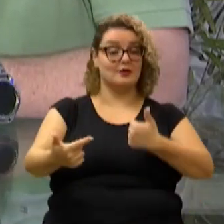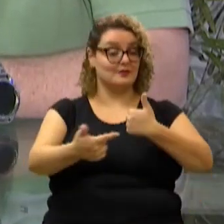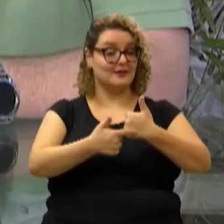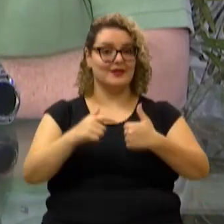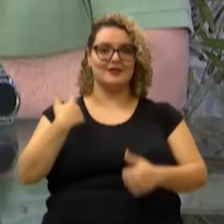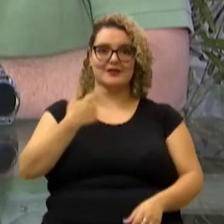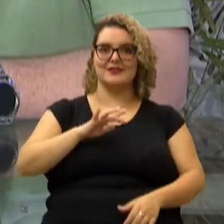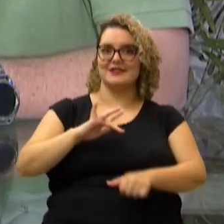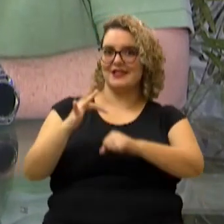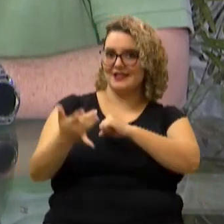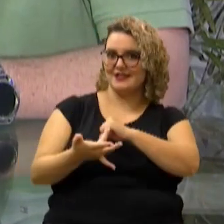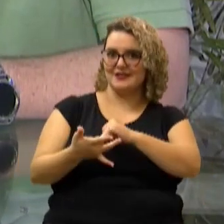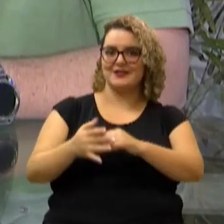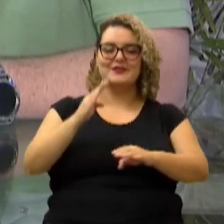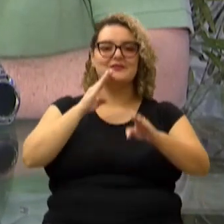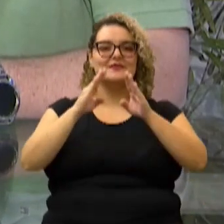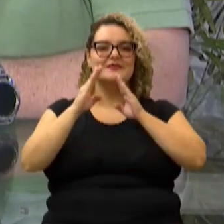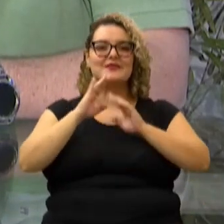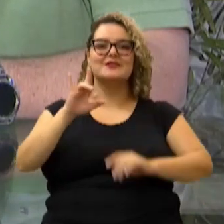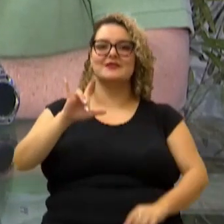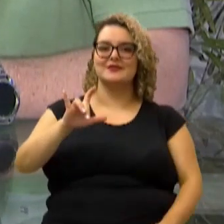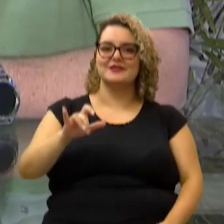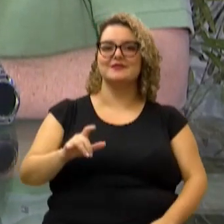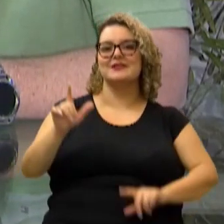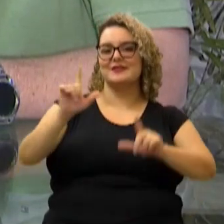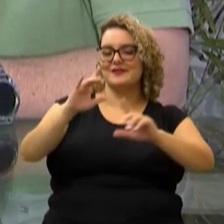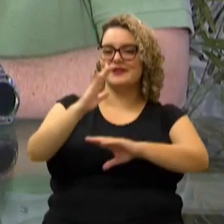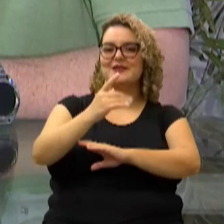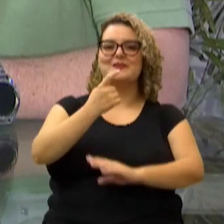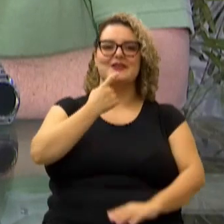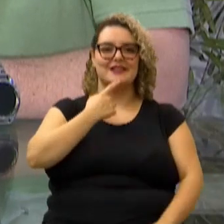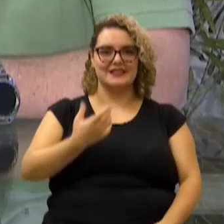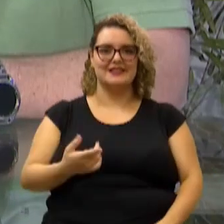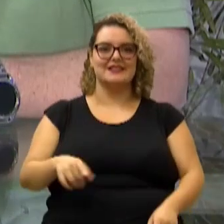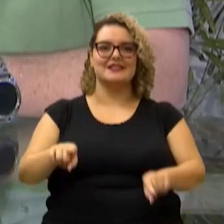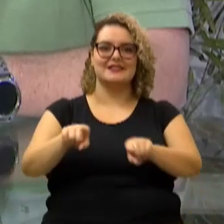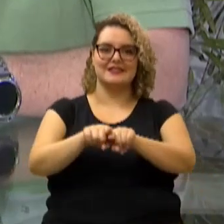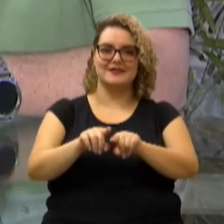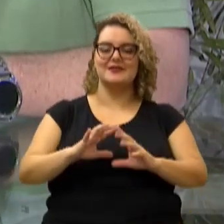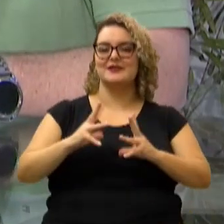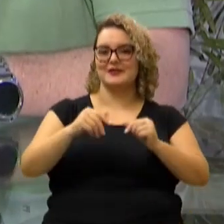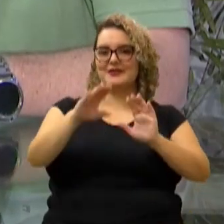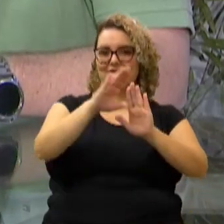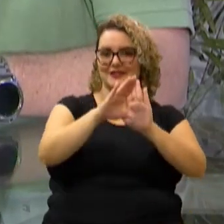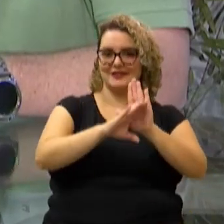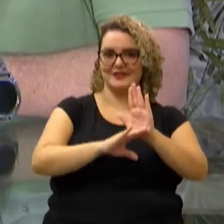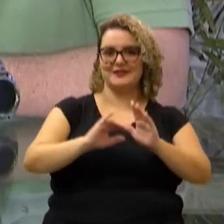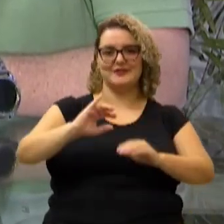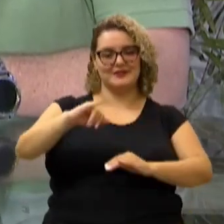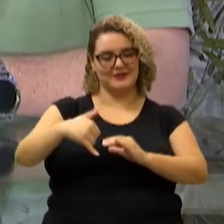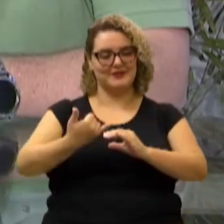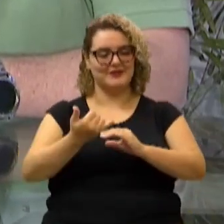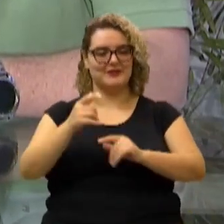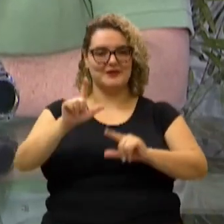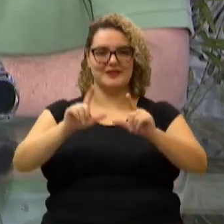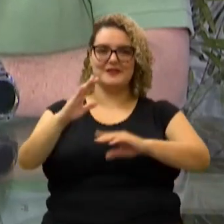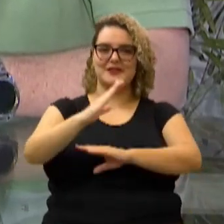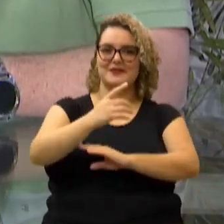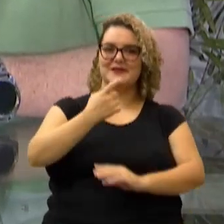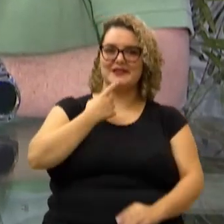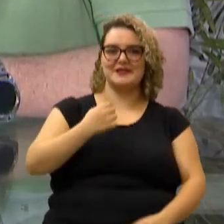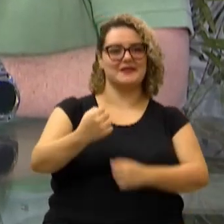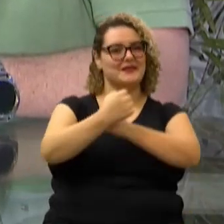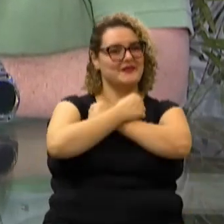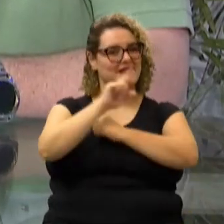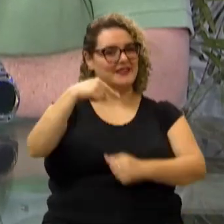para vocês curtirem as nossas redes sociais no facebook no instagram tv câmara campinas e toda a nossa programação no youtube tv